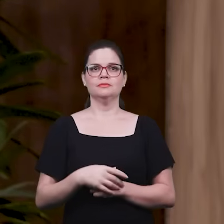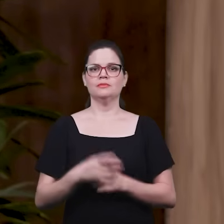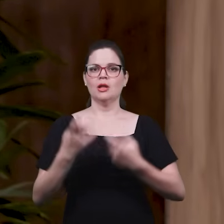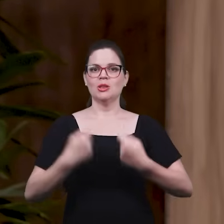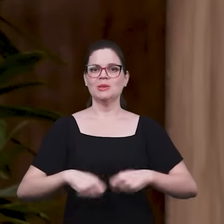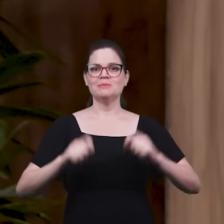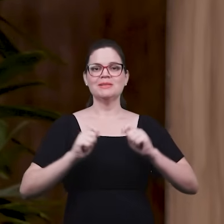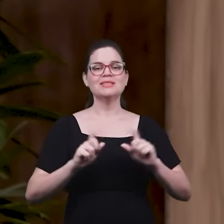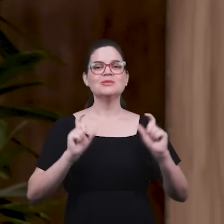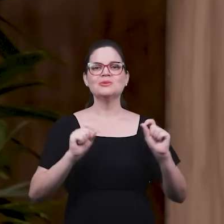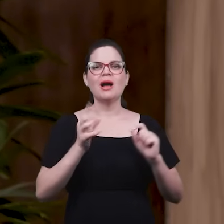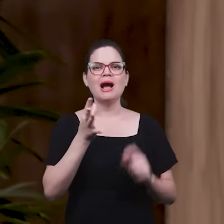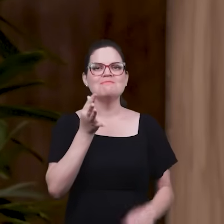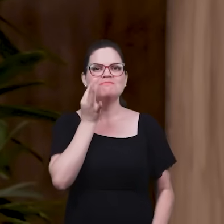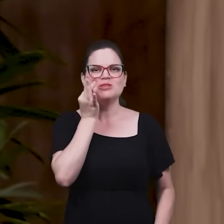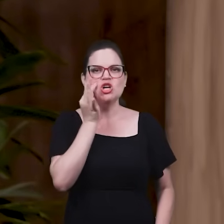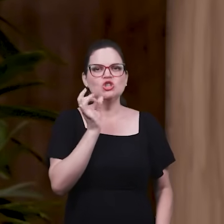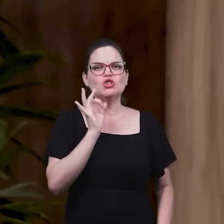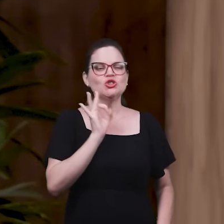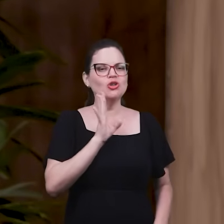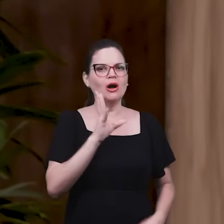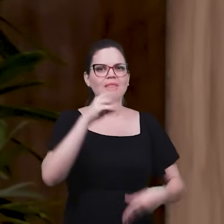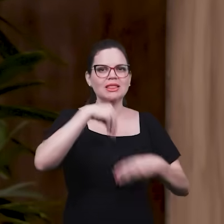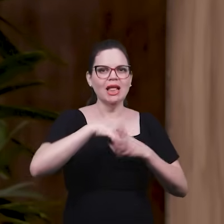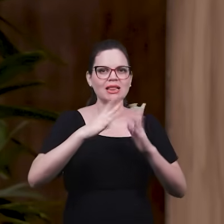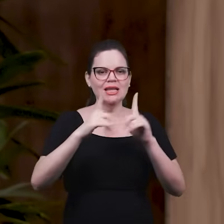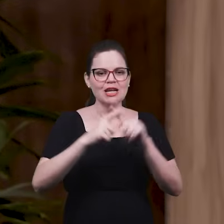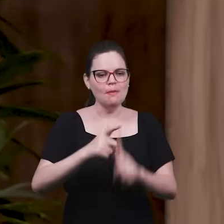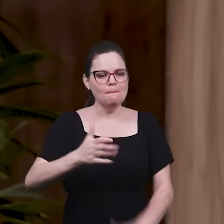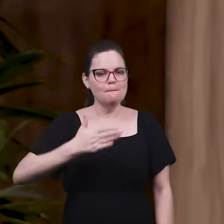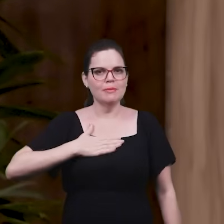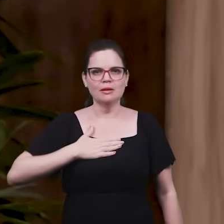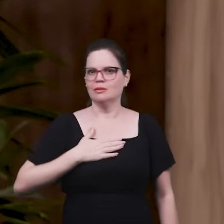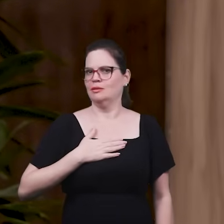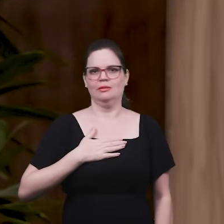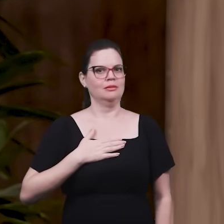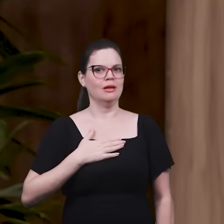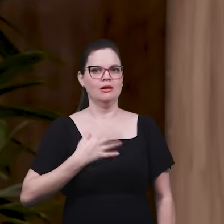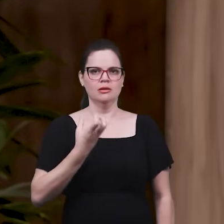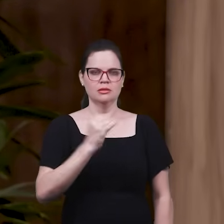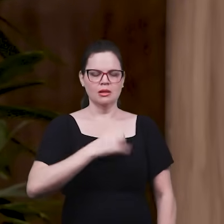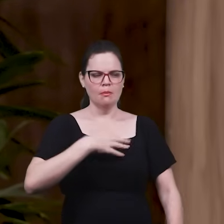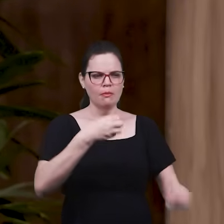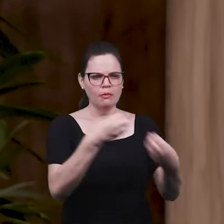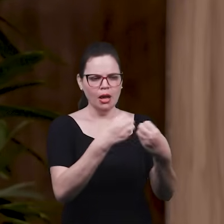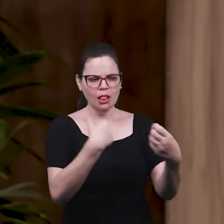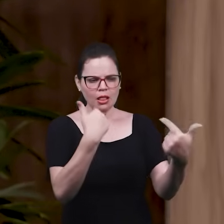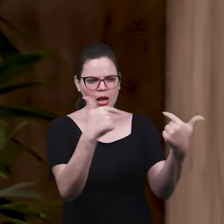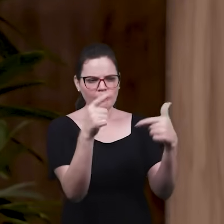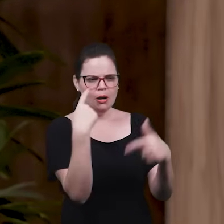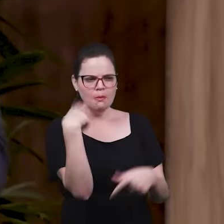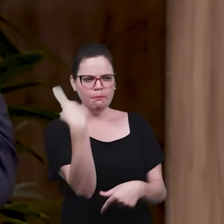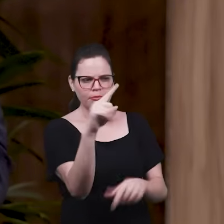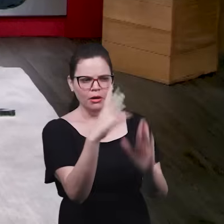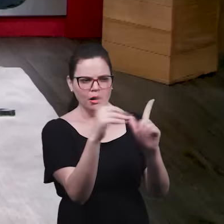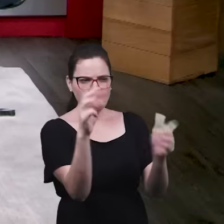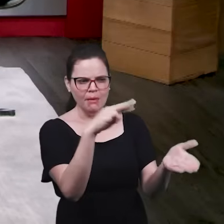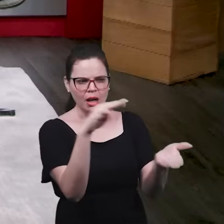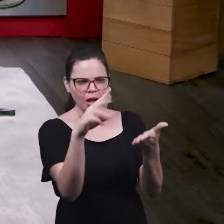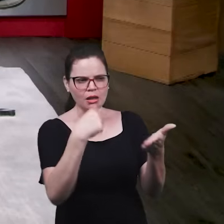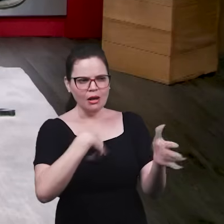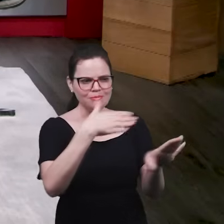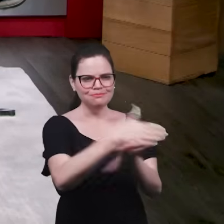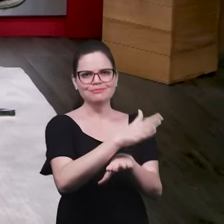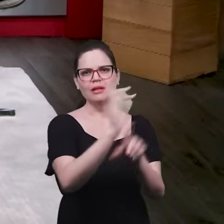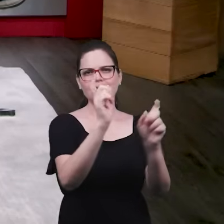precisa necessariamente participar na igreja em que congrega, mas sim aonde estiver mais próximo daquele momento. Glória a